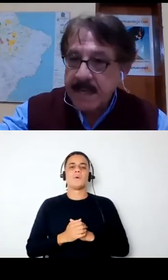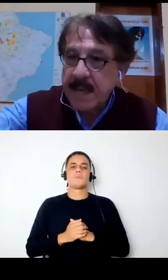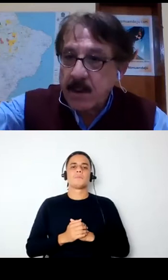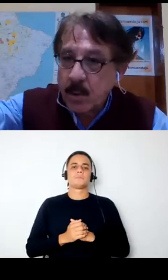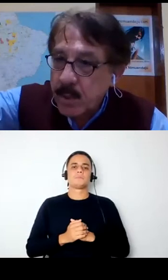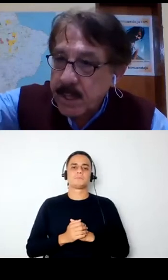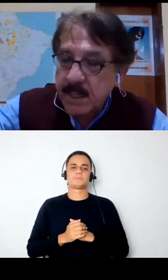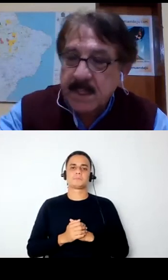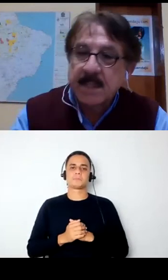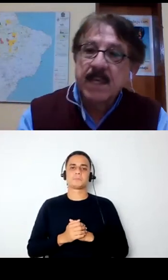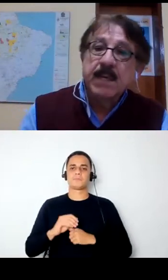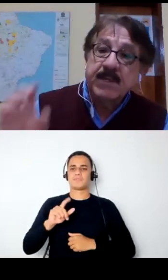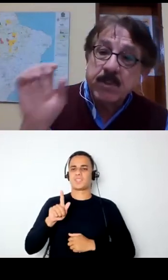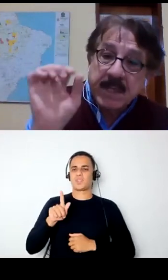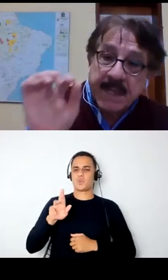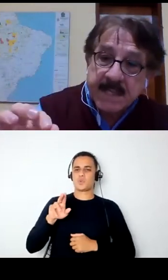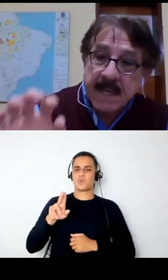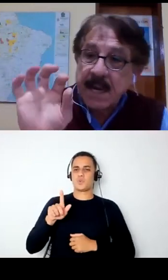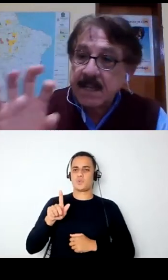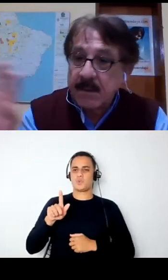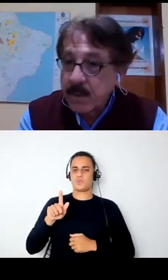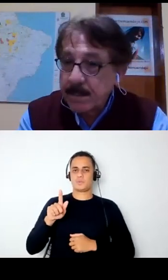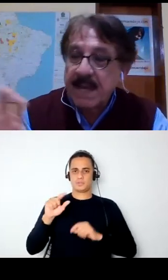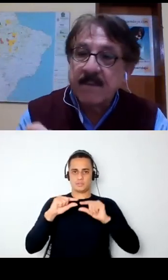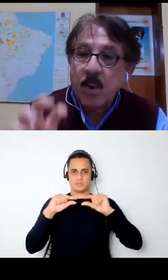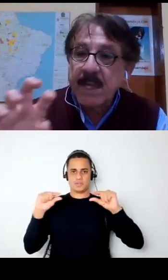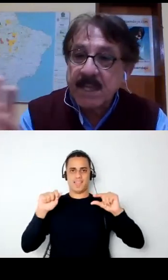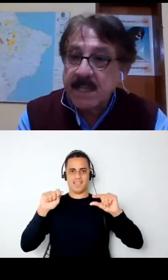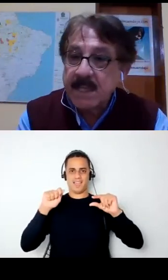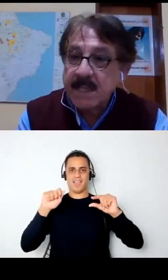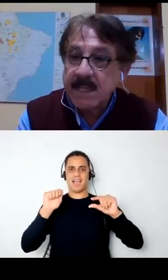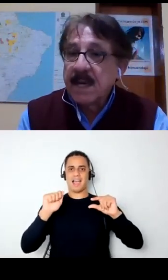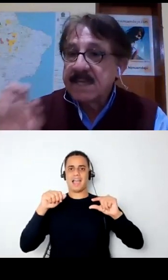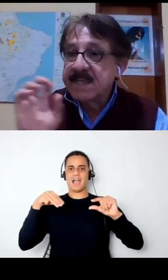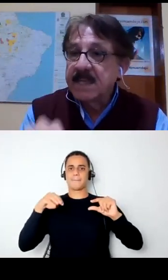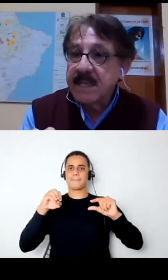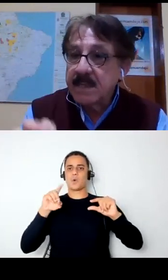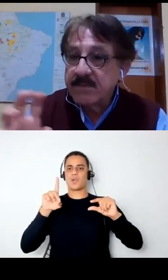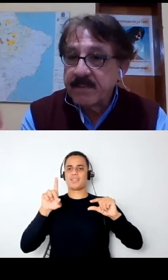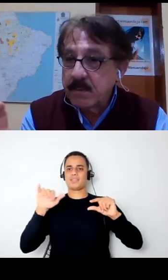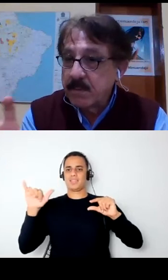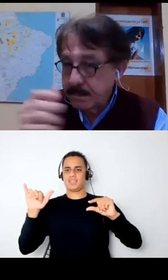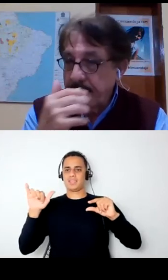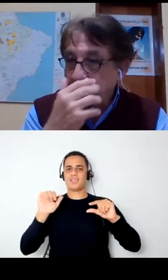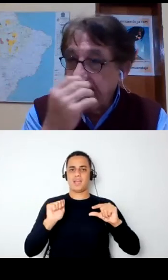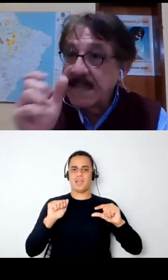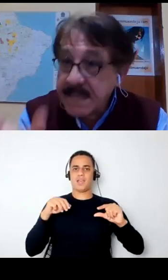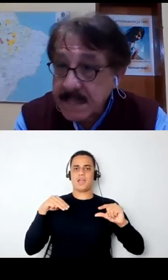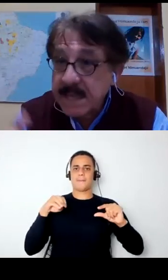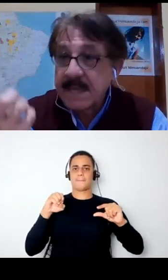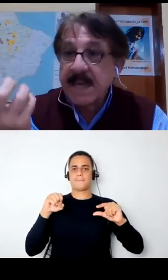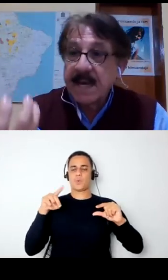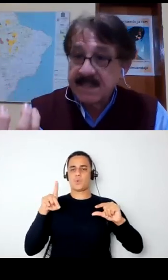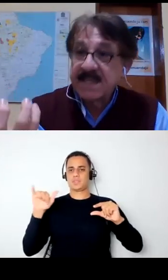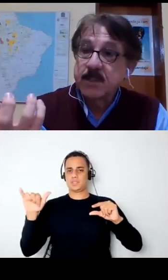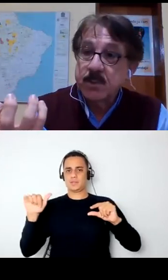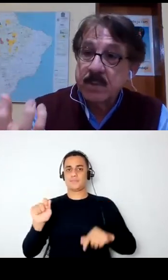das emoções está lá. Então, não é só, o fígado é uma parte do ser humano, do corpo humano, então, tem outras